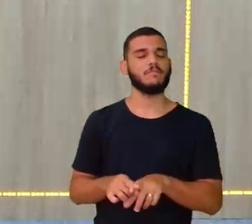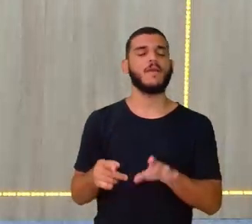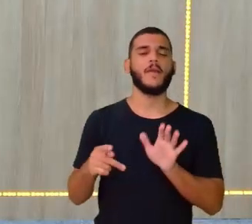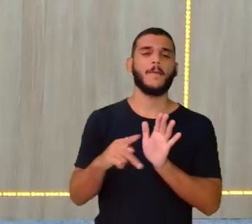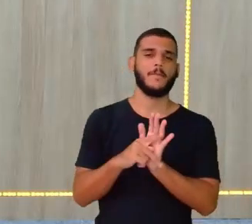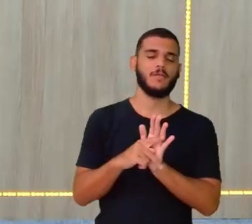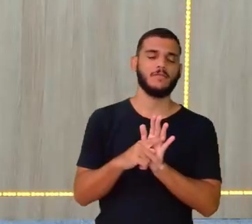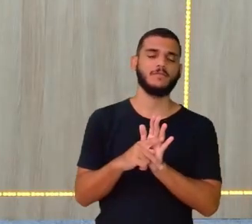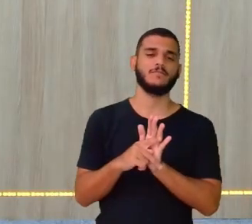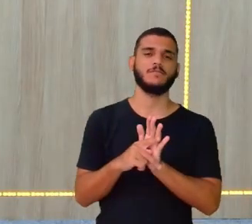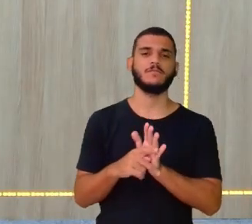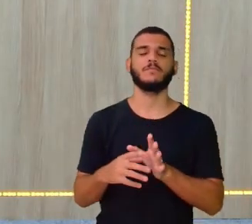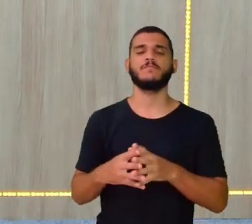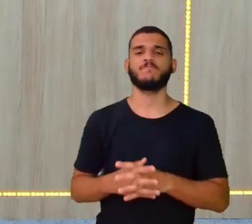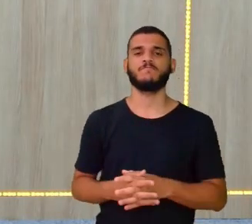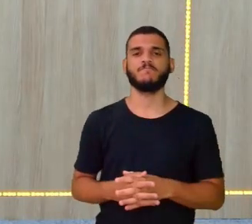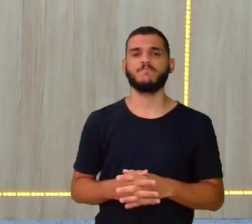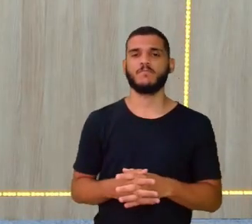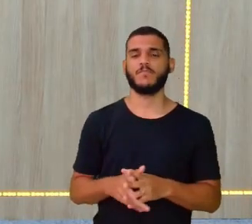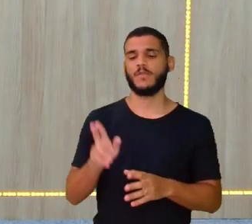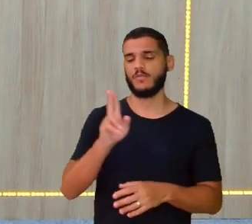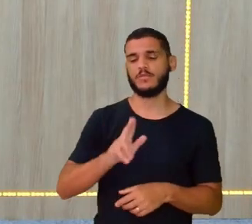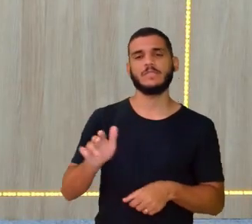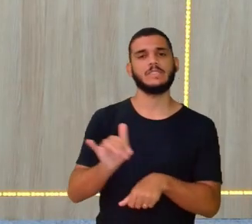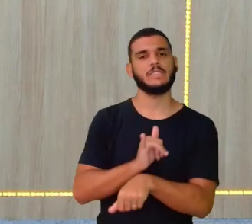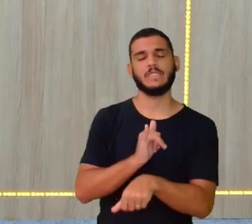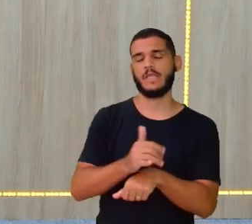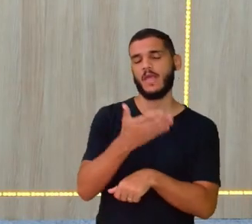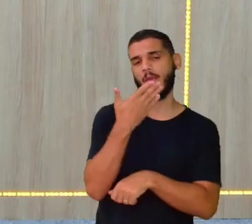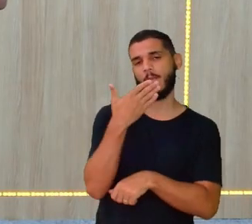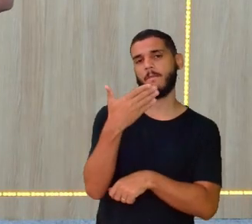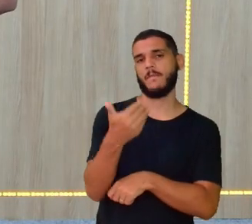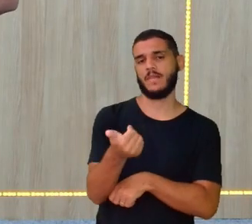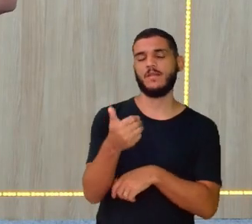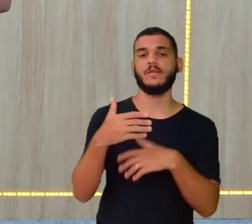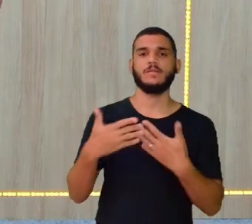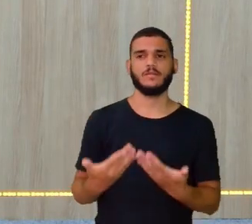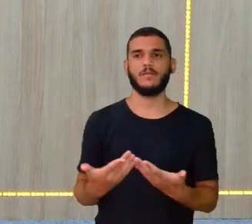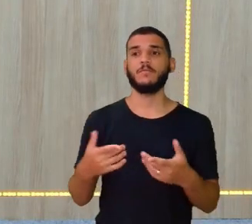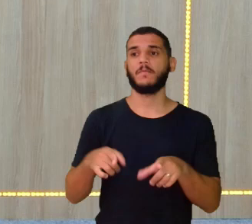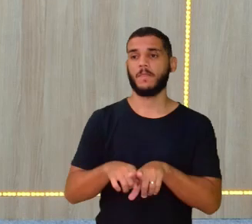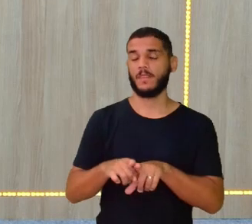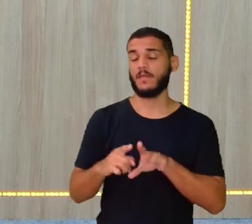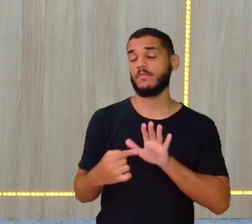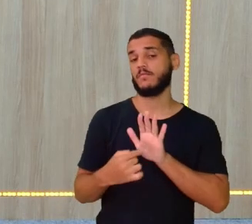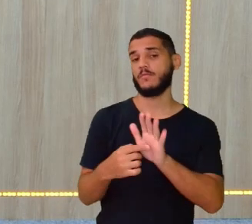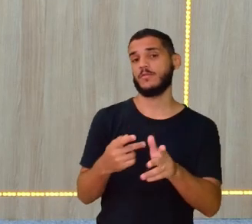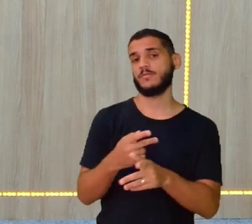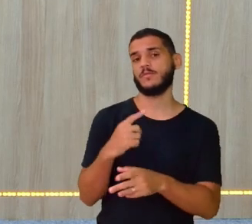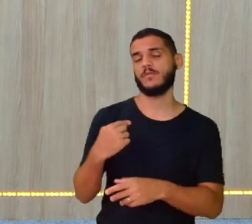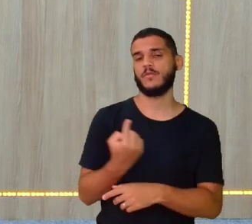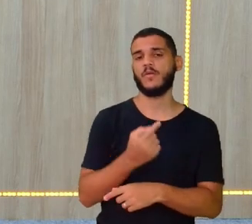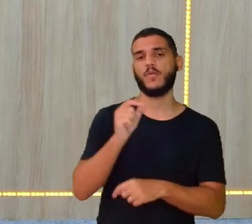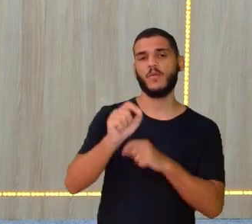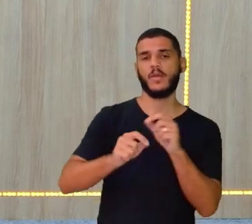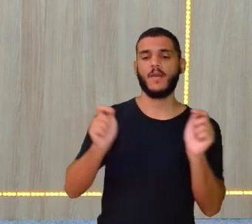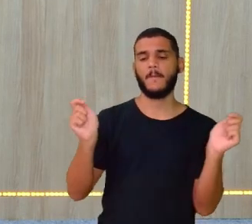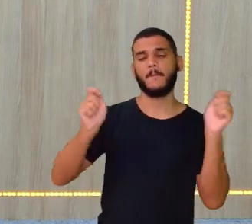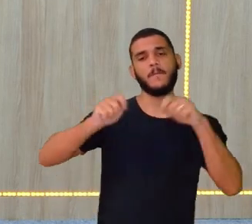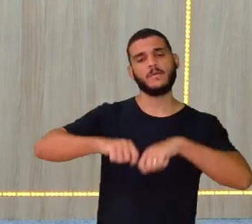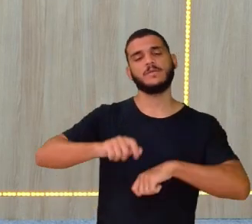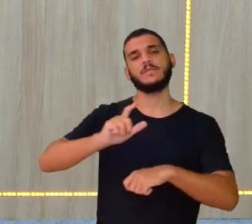poemas da melhor forma possível. Né? E aí ele traz para a gente também essa